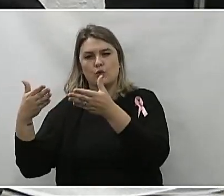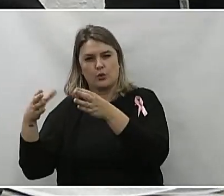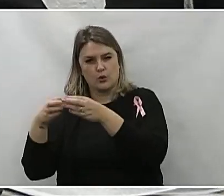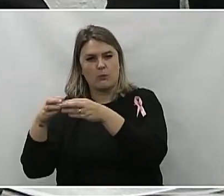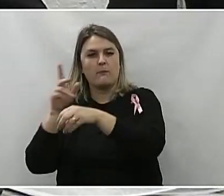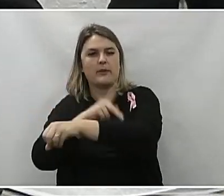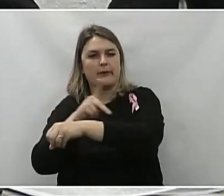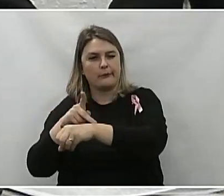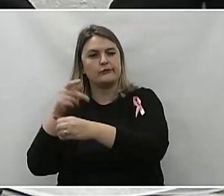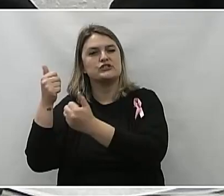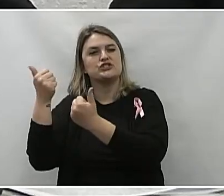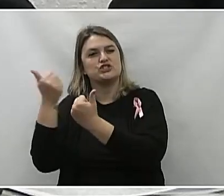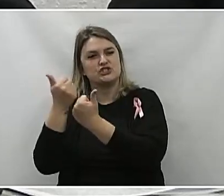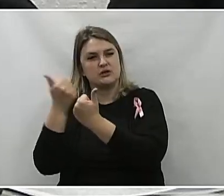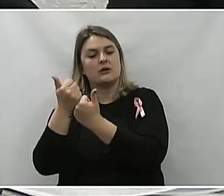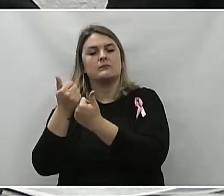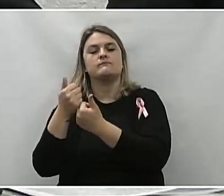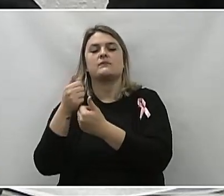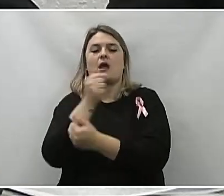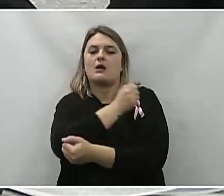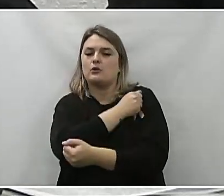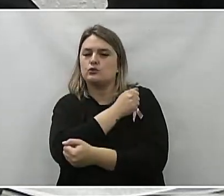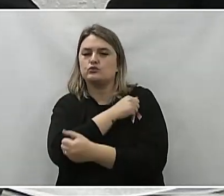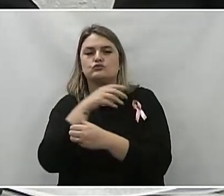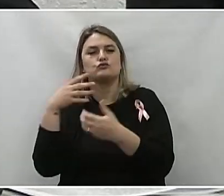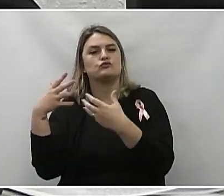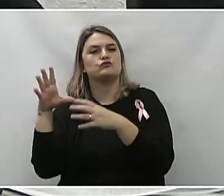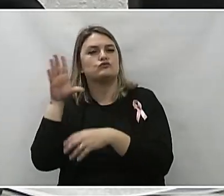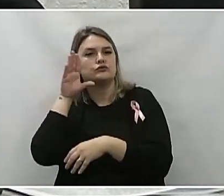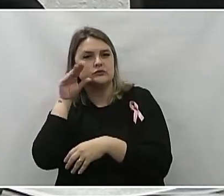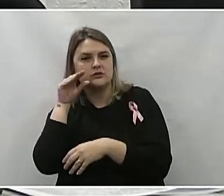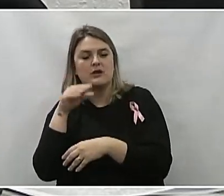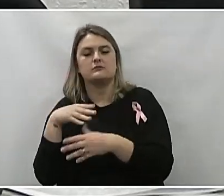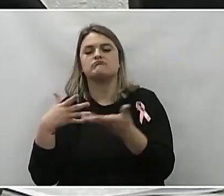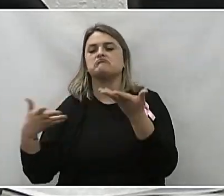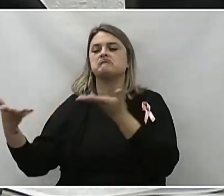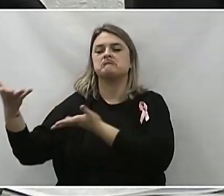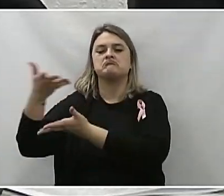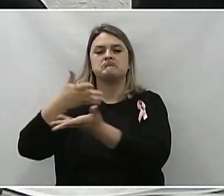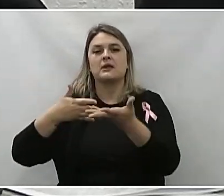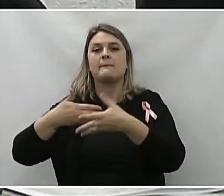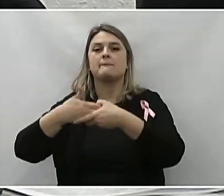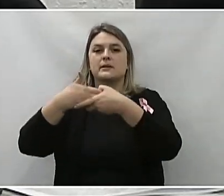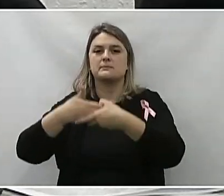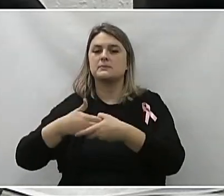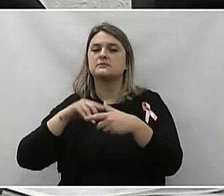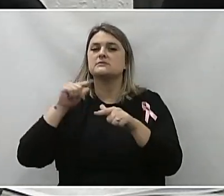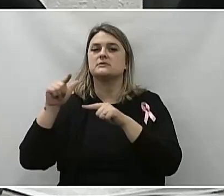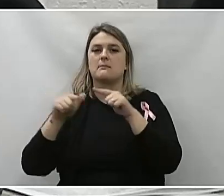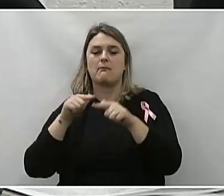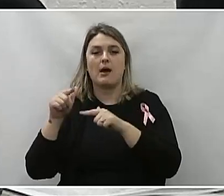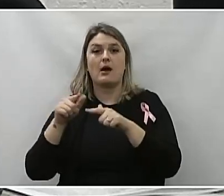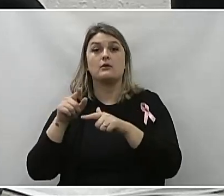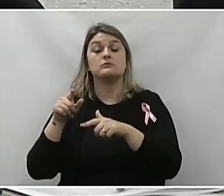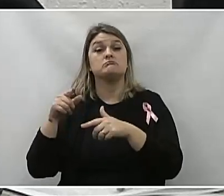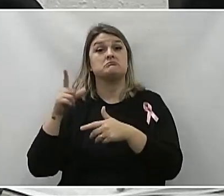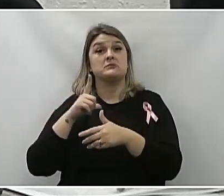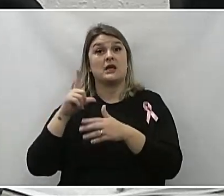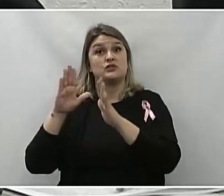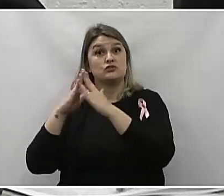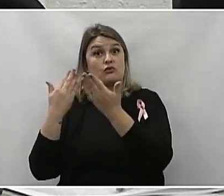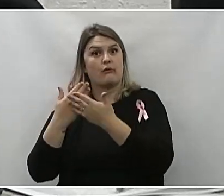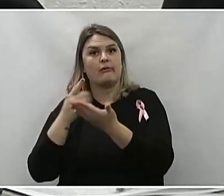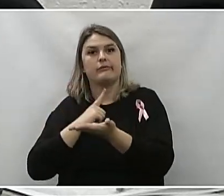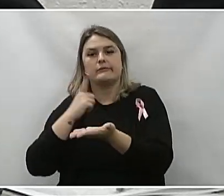toda a equipe de professores alunos funcionários daquela casa é parabenizar pelo trabalho pela dedicação dessa